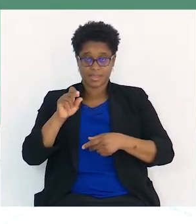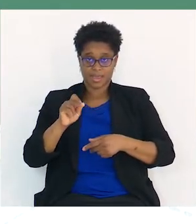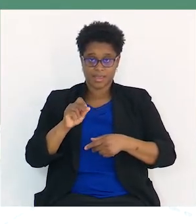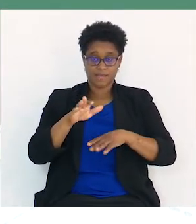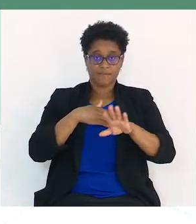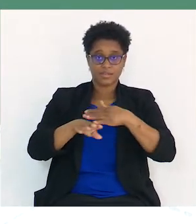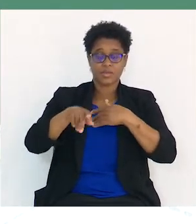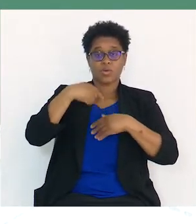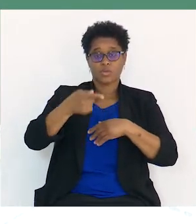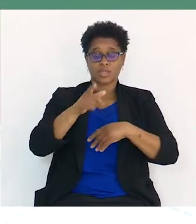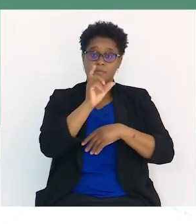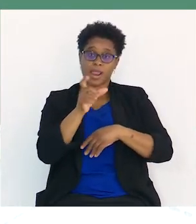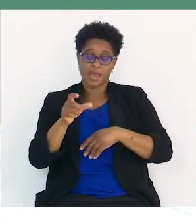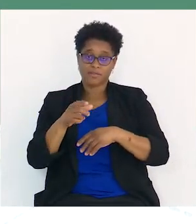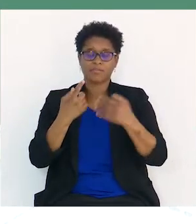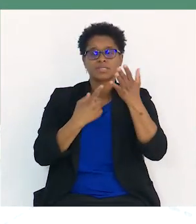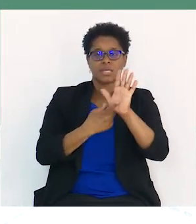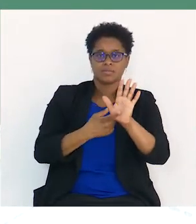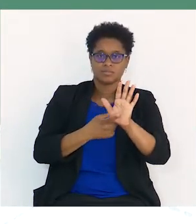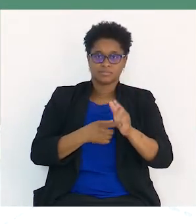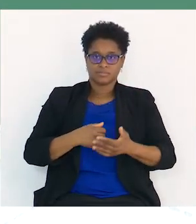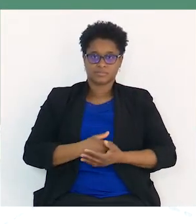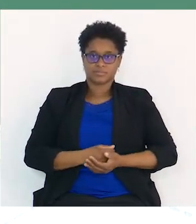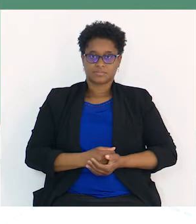palavras, como por exemplo,